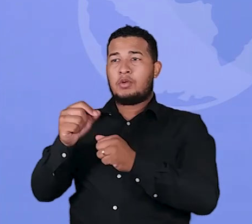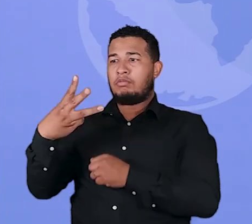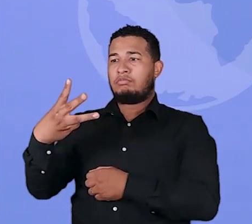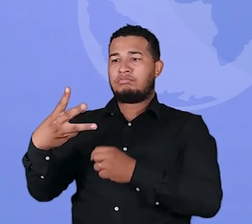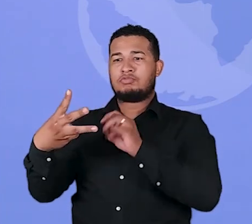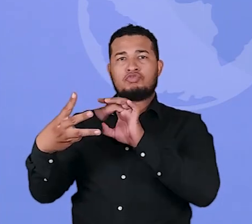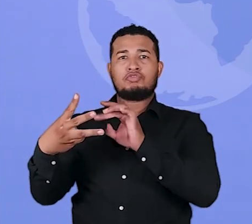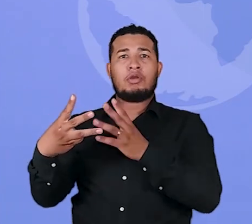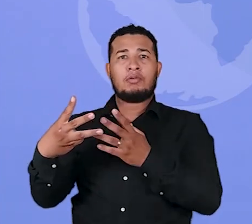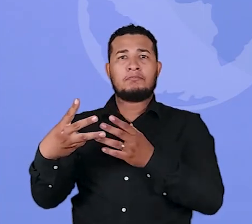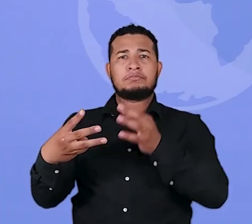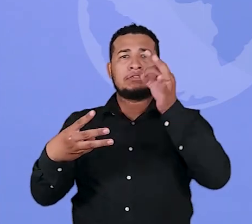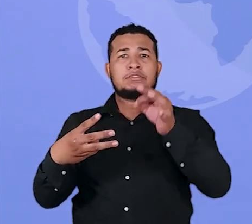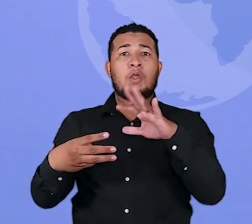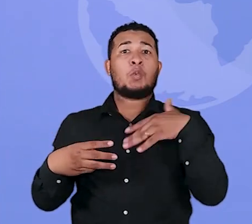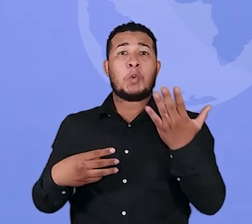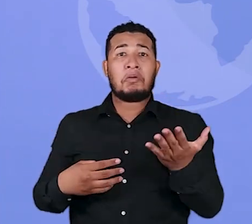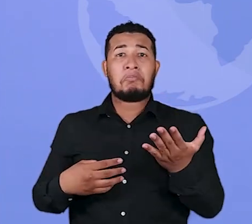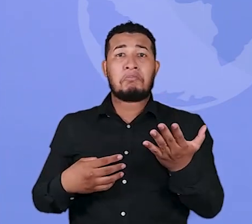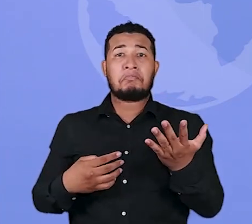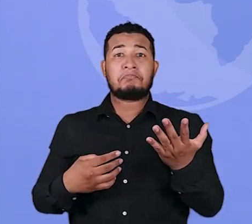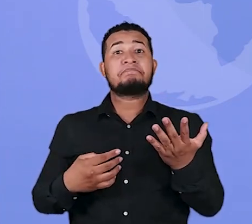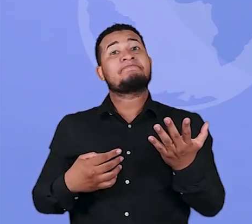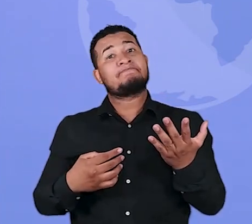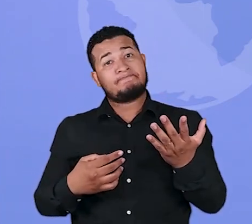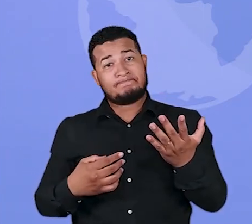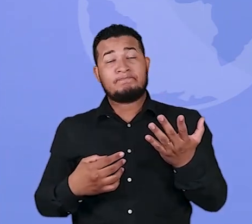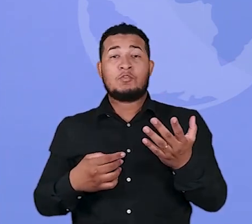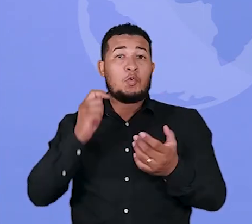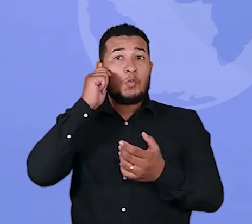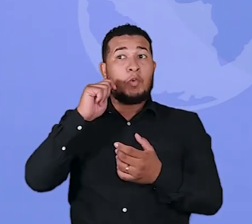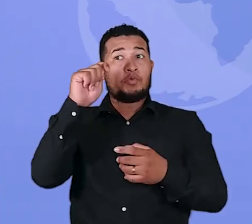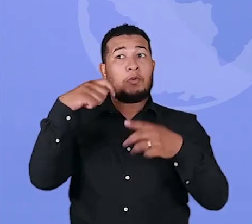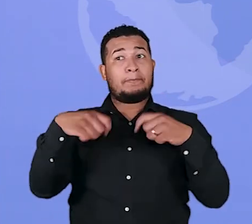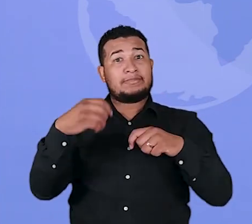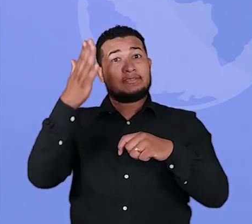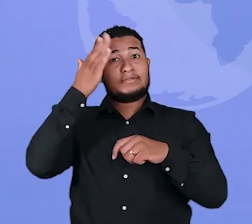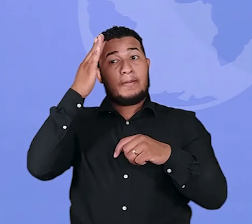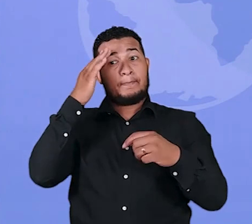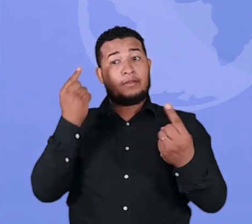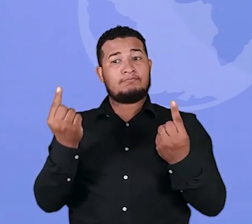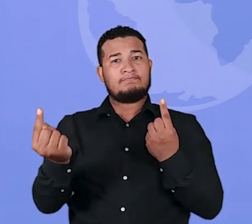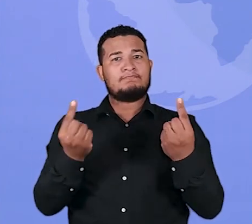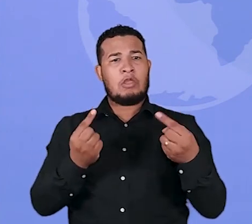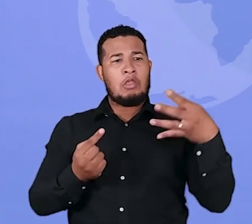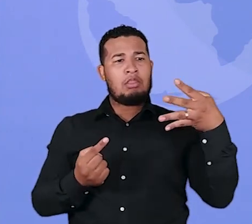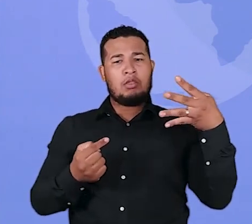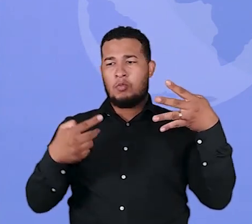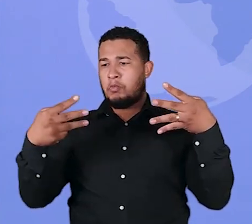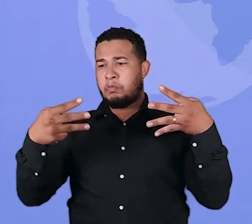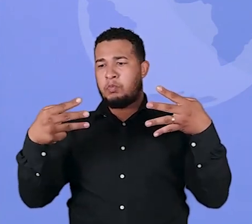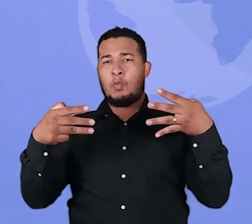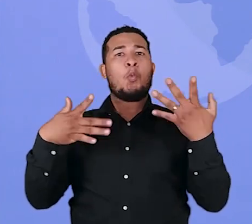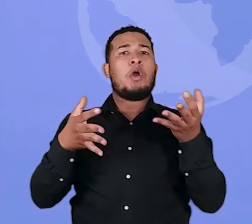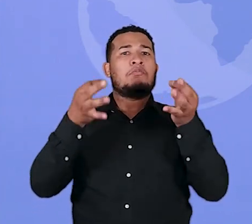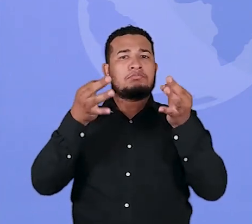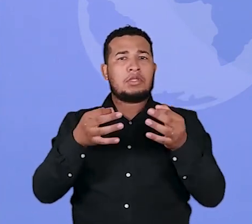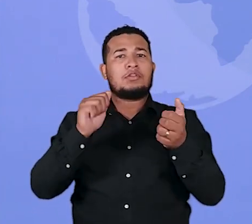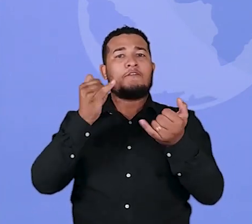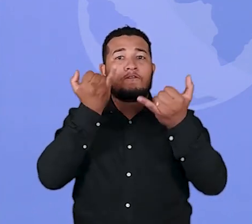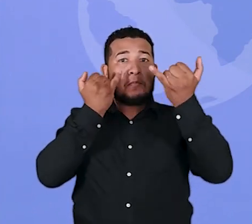3 níveis. Qual que é o correto? Bom, nesse caso aí o autor precisaria saber qual que é a